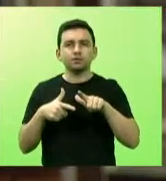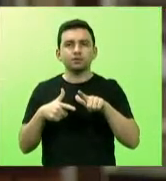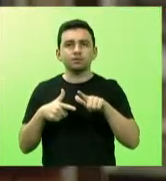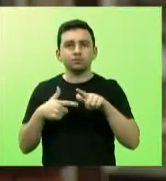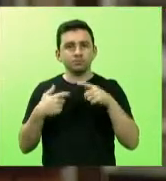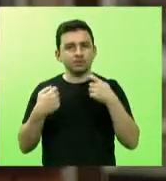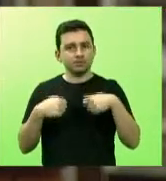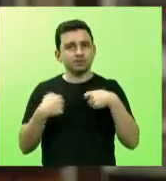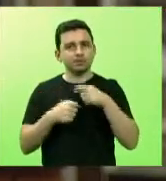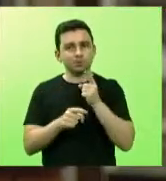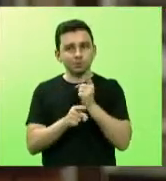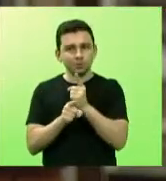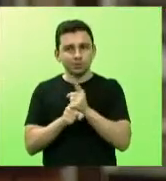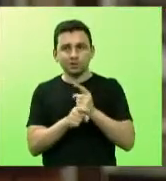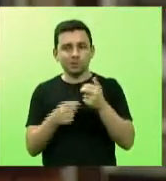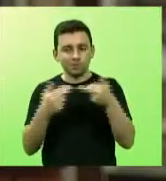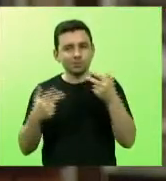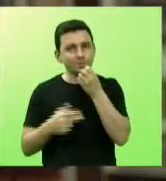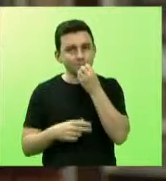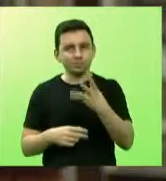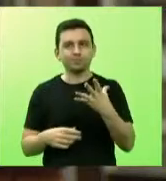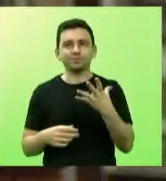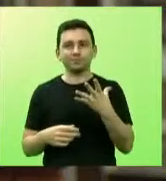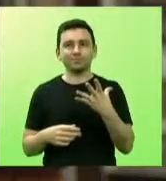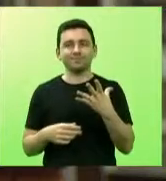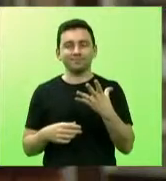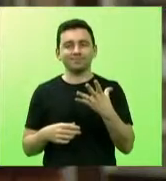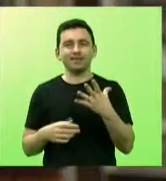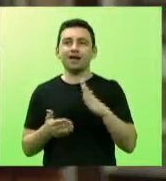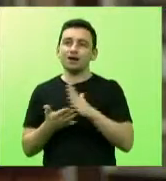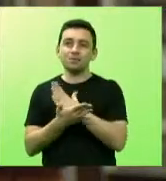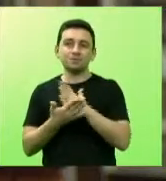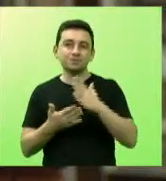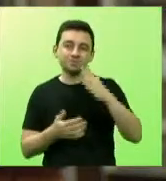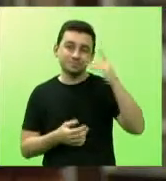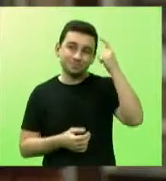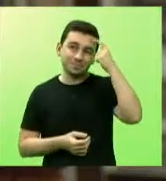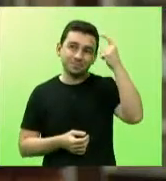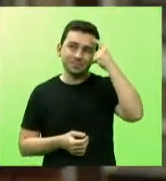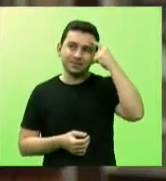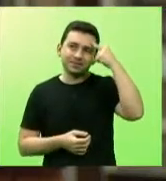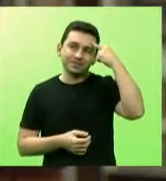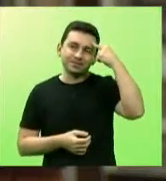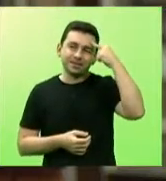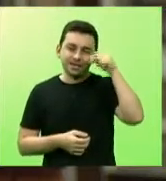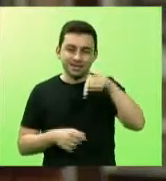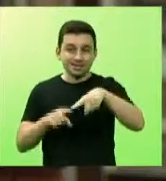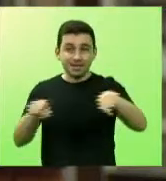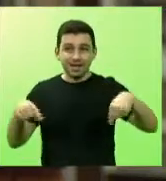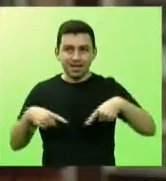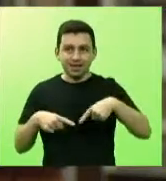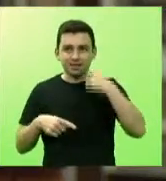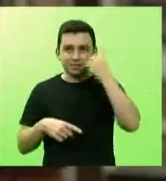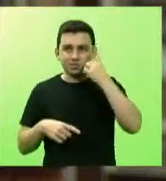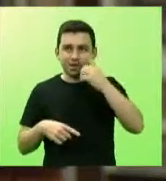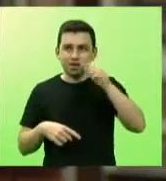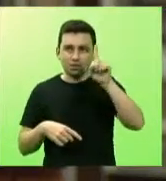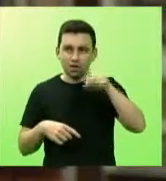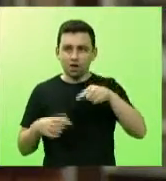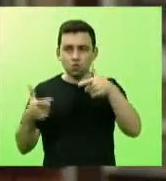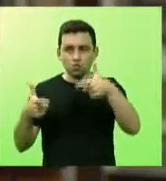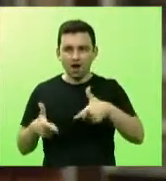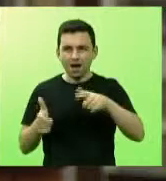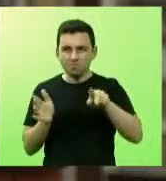que achar algo de bom nessas coisas. Né? Para aqueles que pensam que um gabinete de um deputado é um porão de